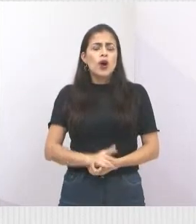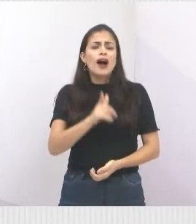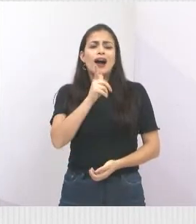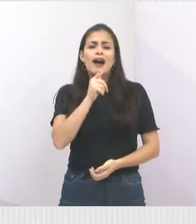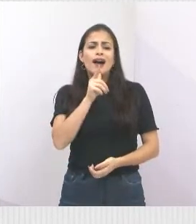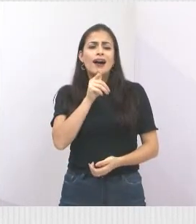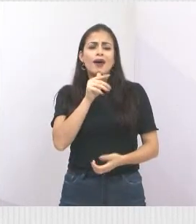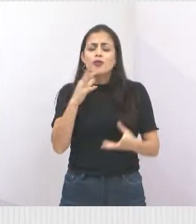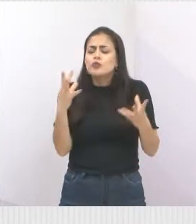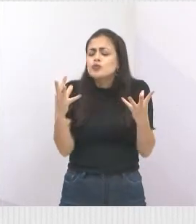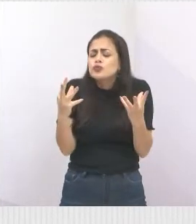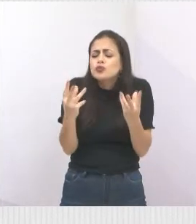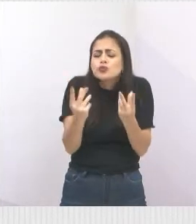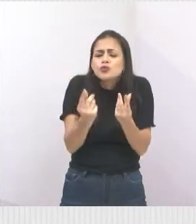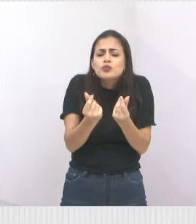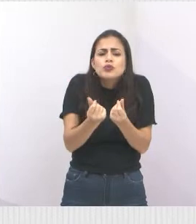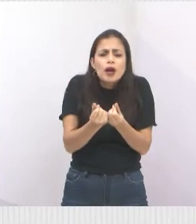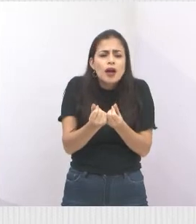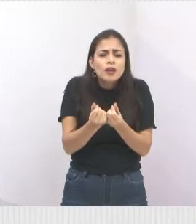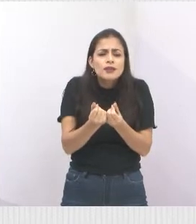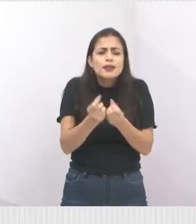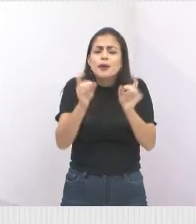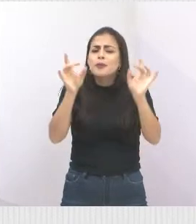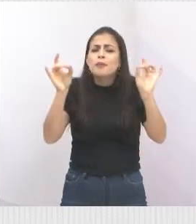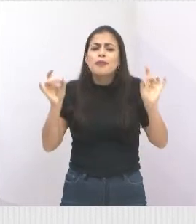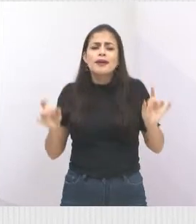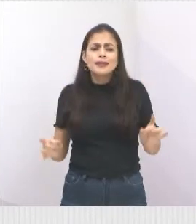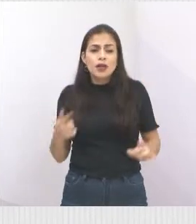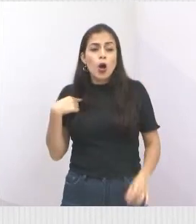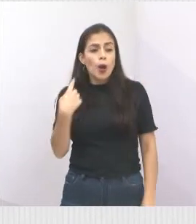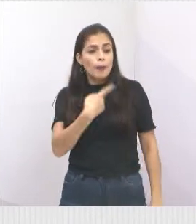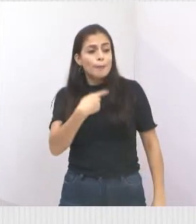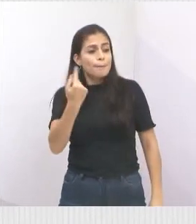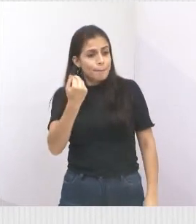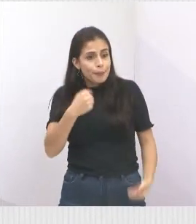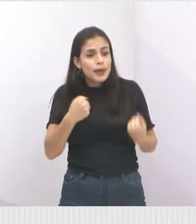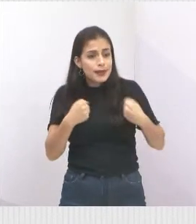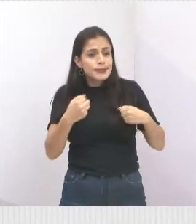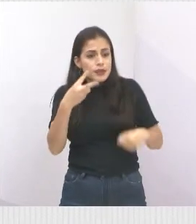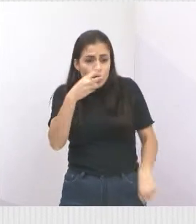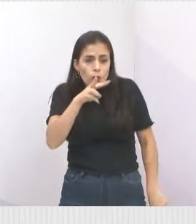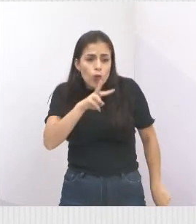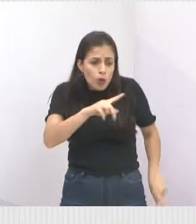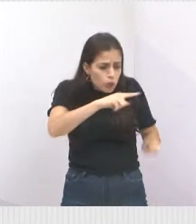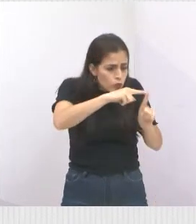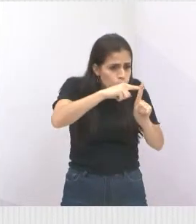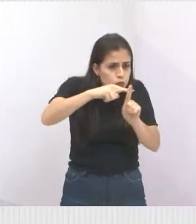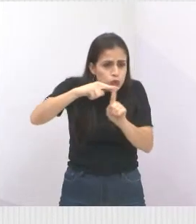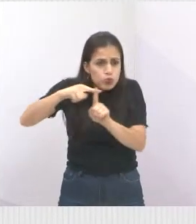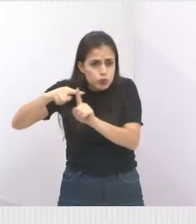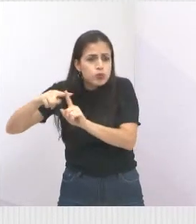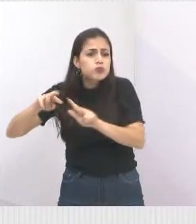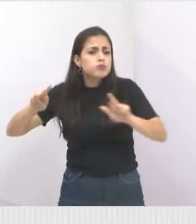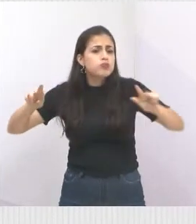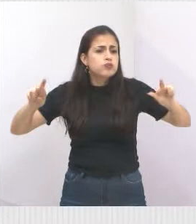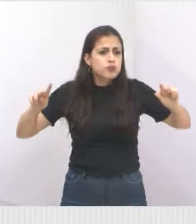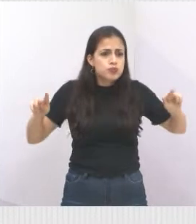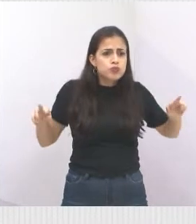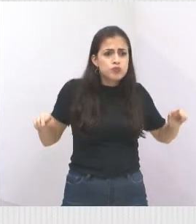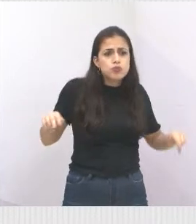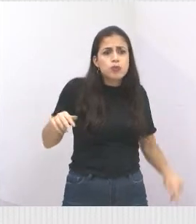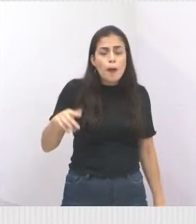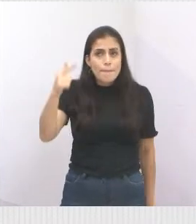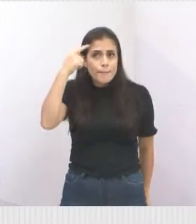preciosa e nós temos que olhar para os nossos cemitérios de forma diferente visionária